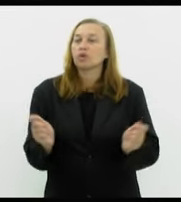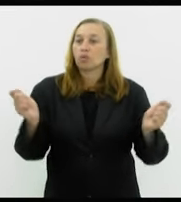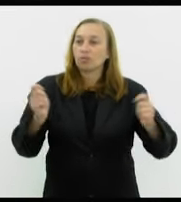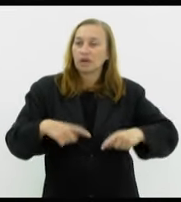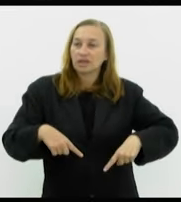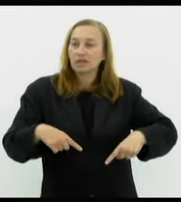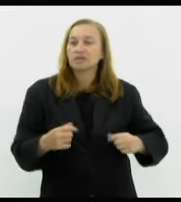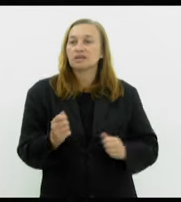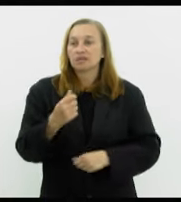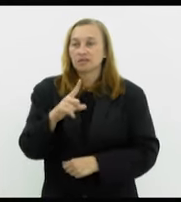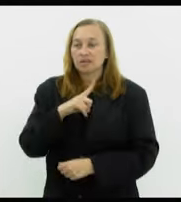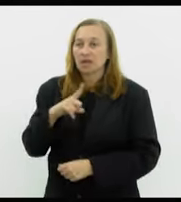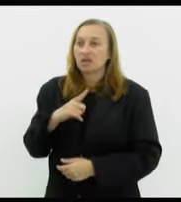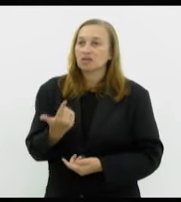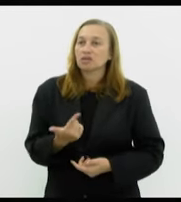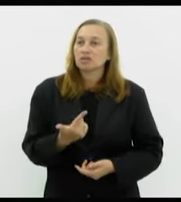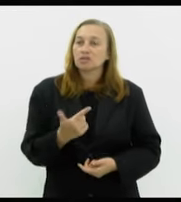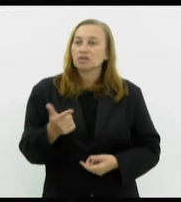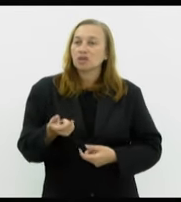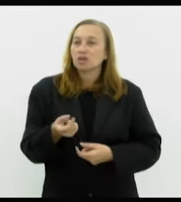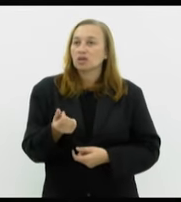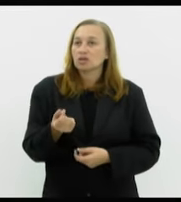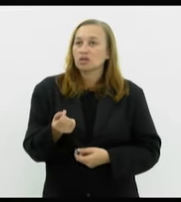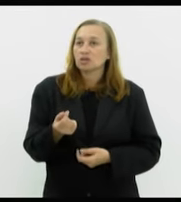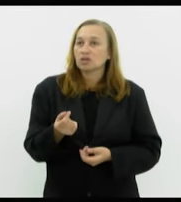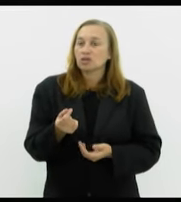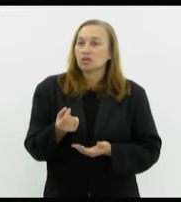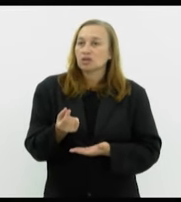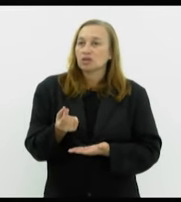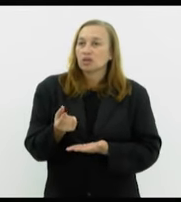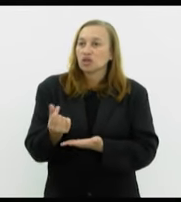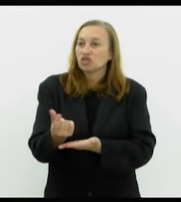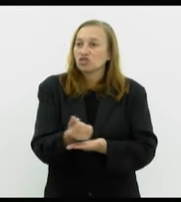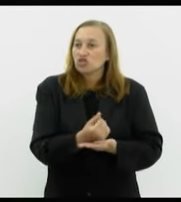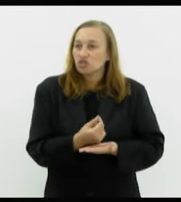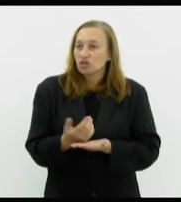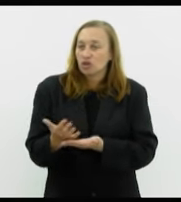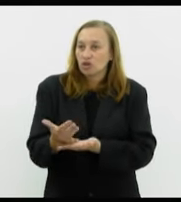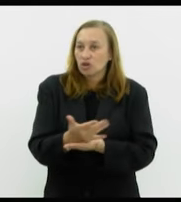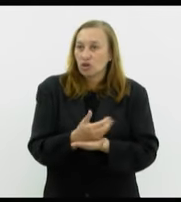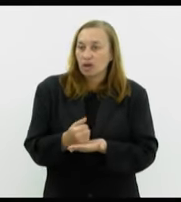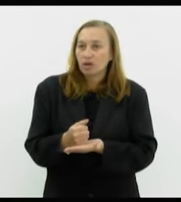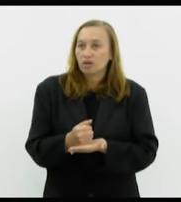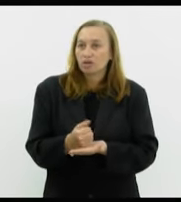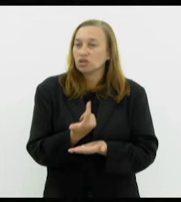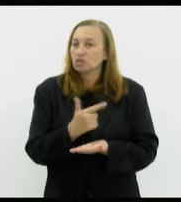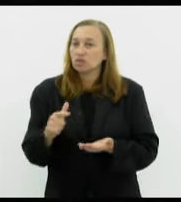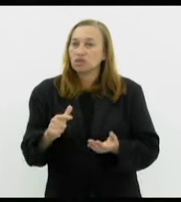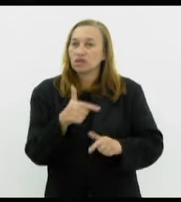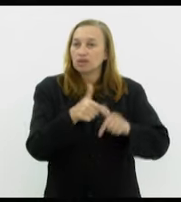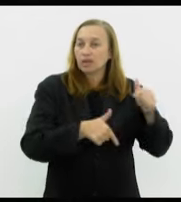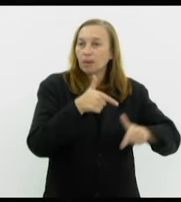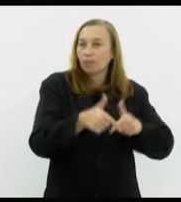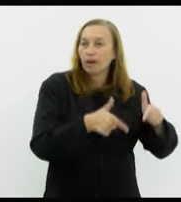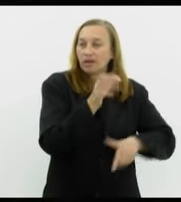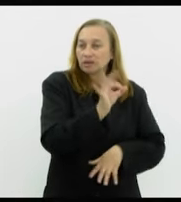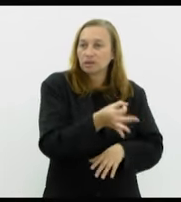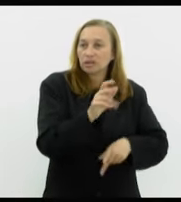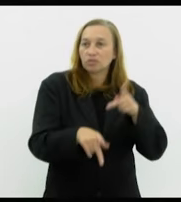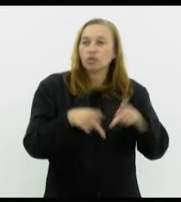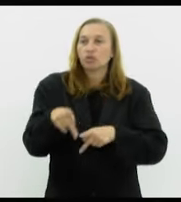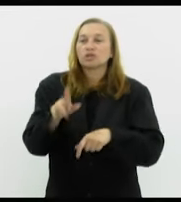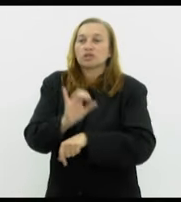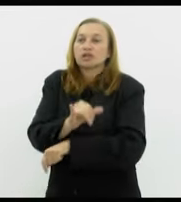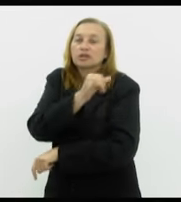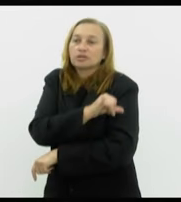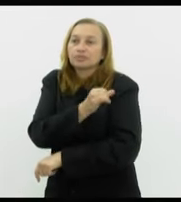não adianta a gente garantir o lucro de acionista e não garantir emprego efetivo para o povo do Estado